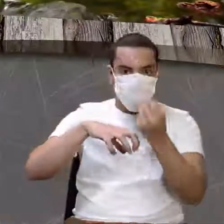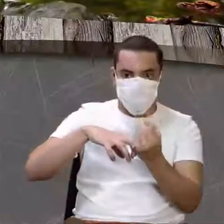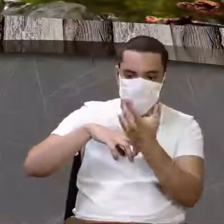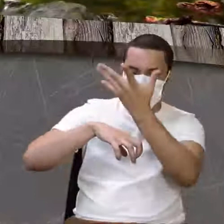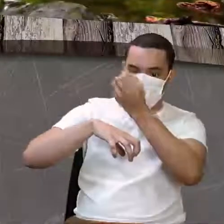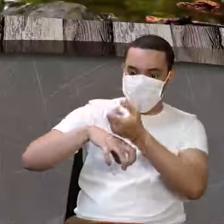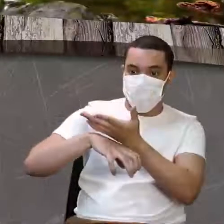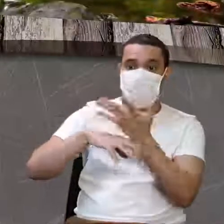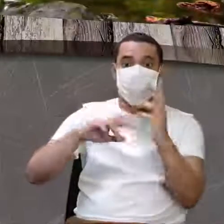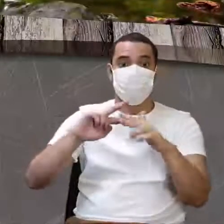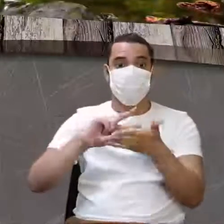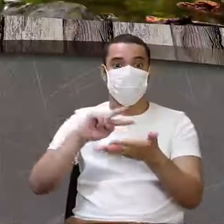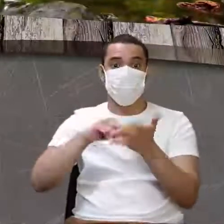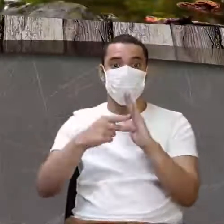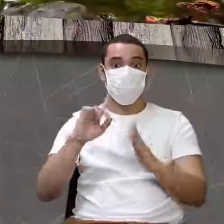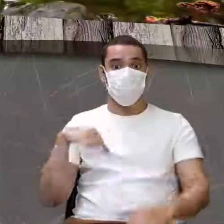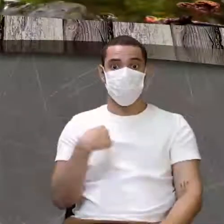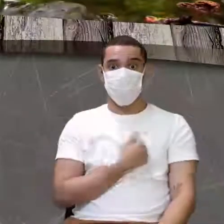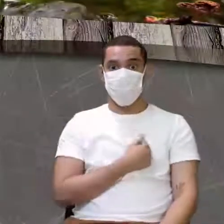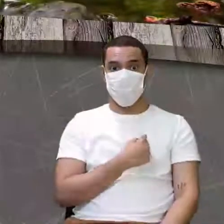pontos, que são os nós.